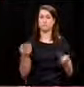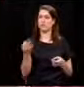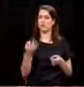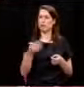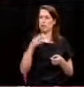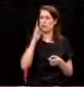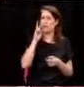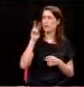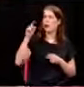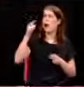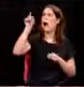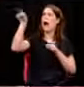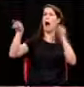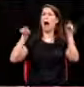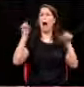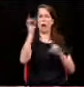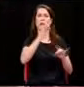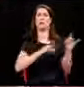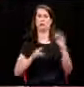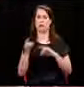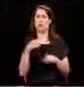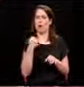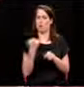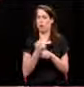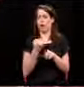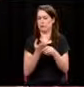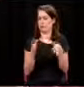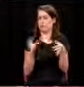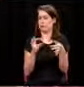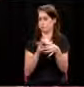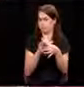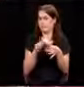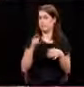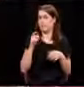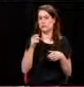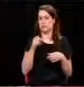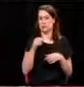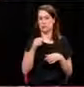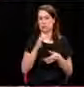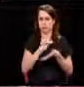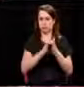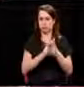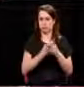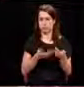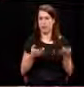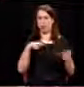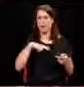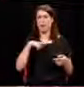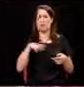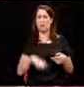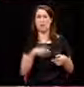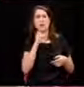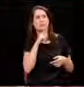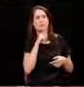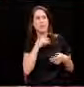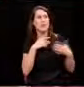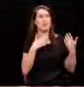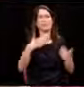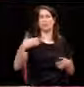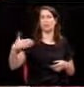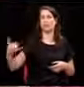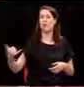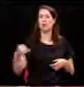em Portugal, temos tido boa aceitação quanto à possível implementação no 112 e, eventualmente, lojas de cidadão, etc. Mas